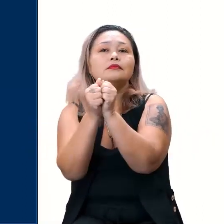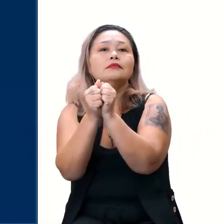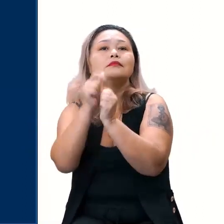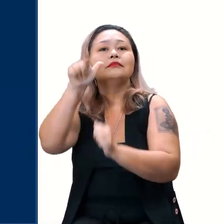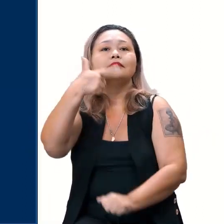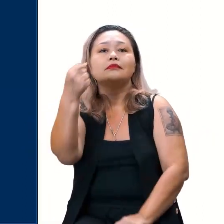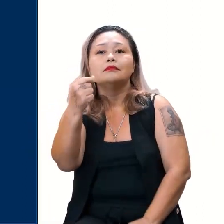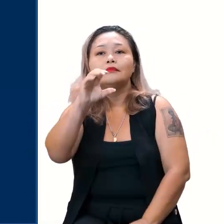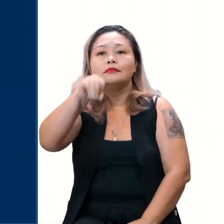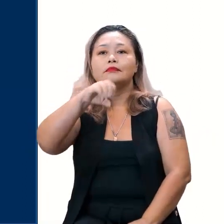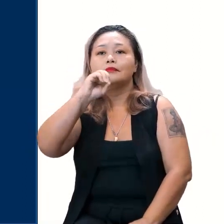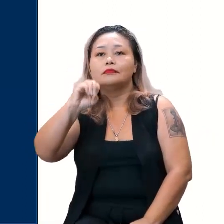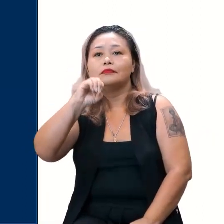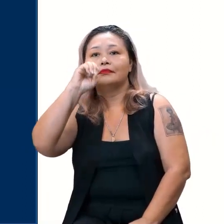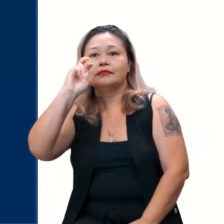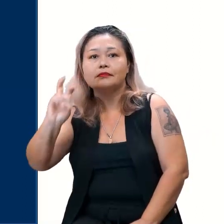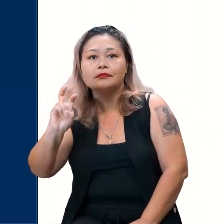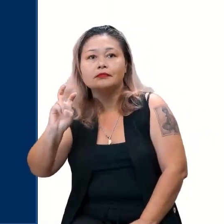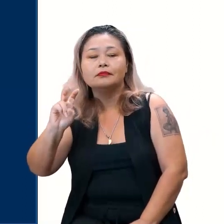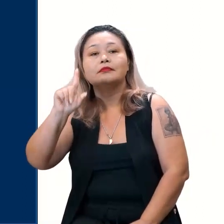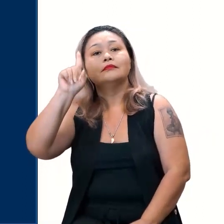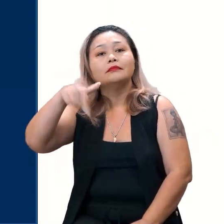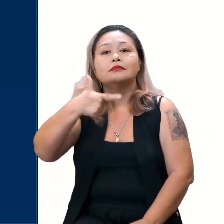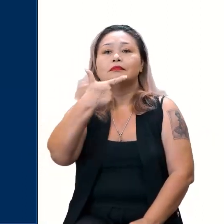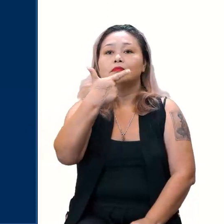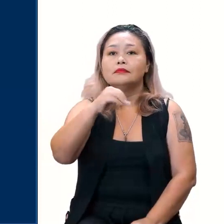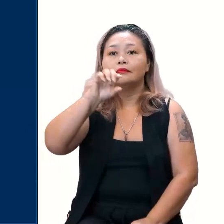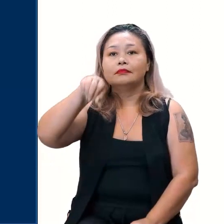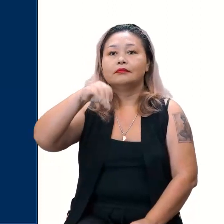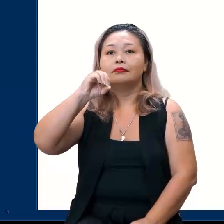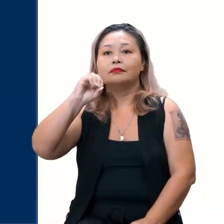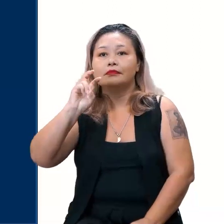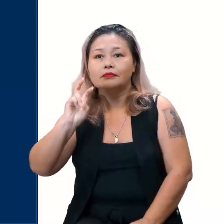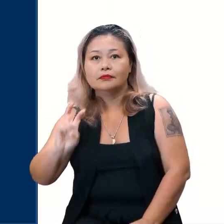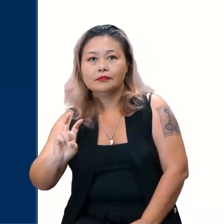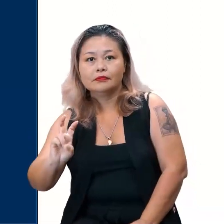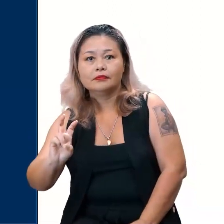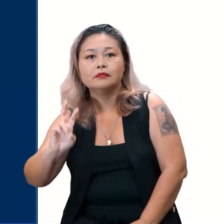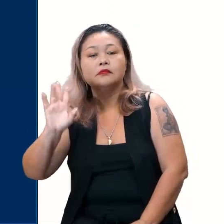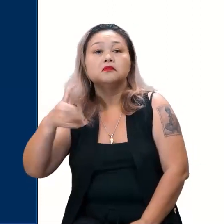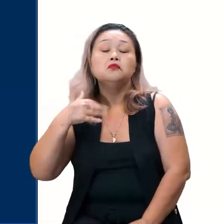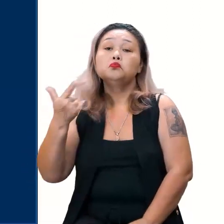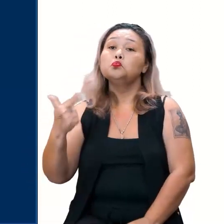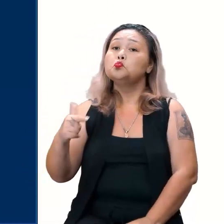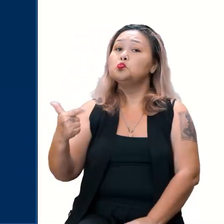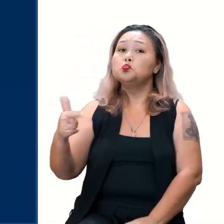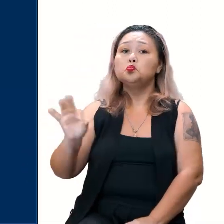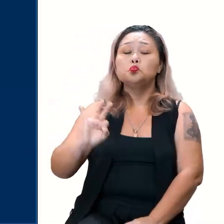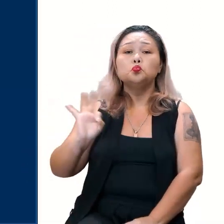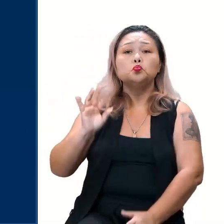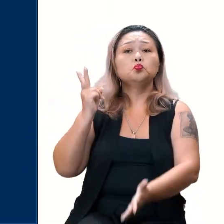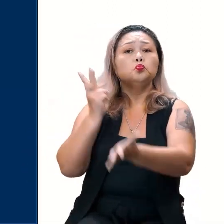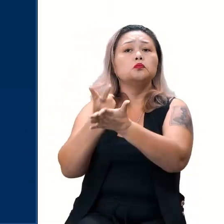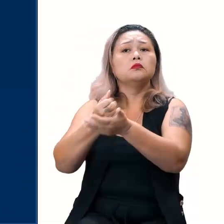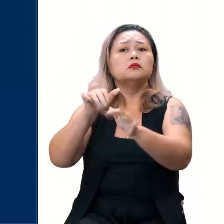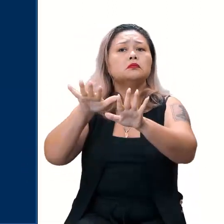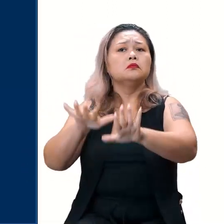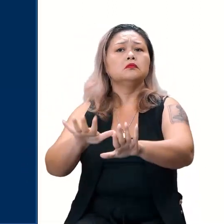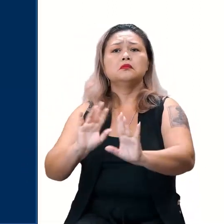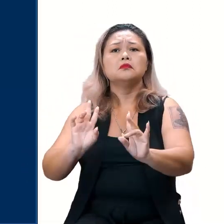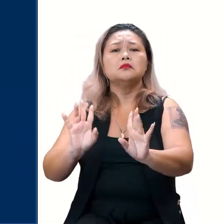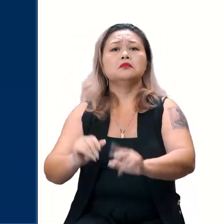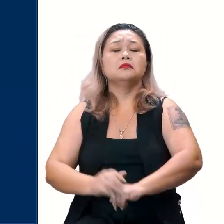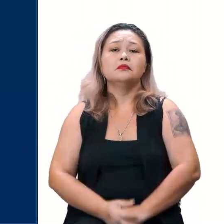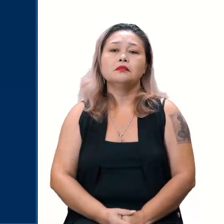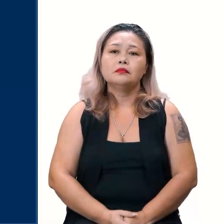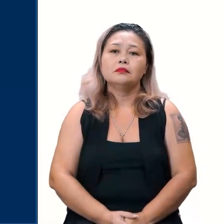É o 0,05? É o 20,05? Ou não possui um valor fixo